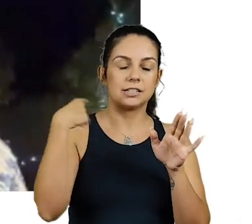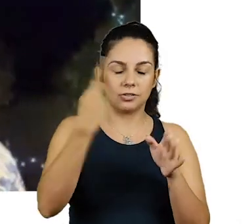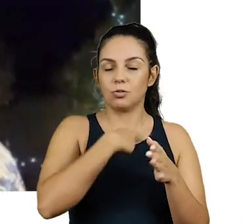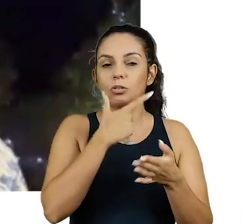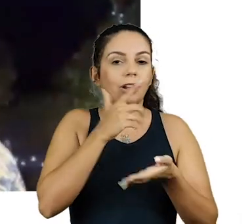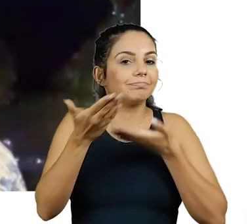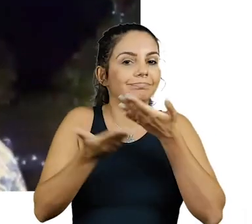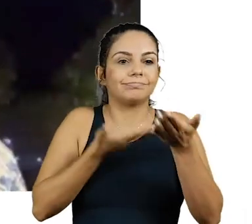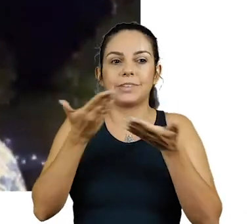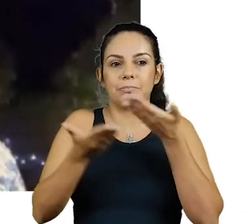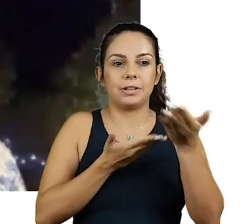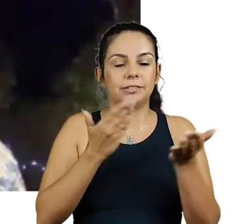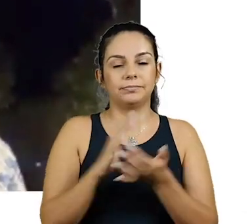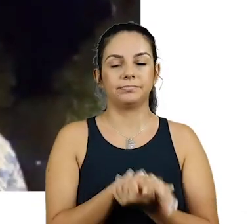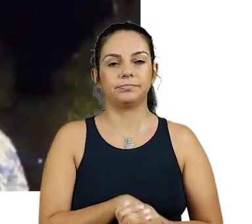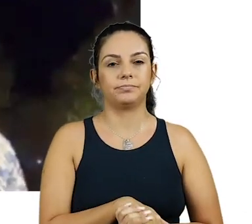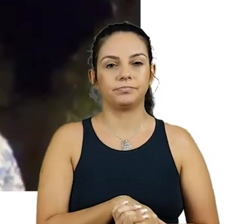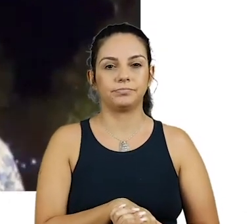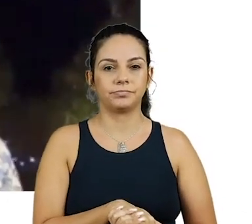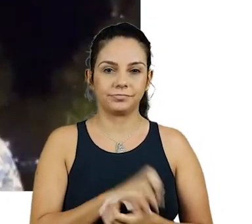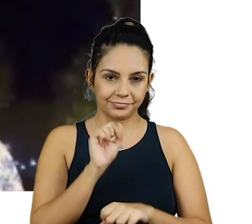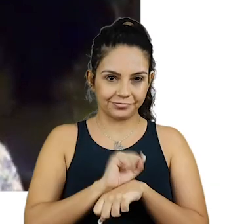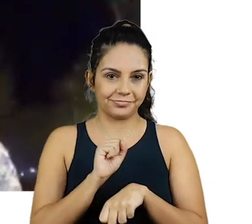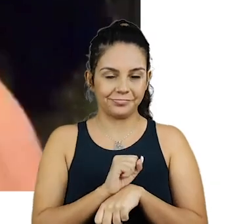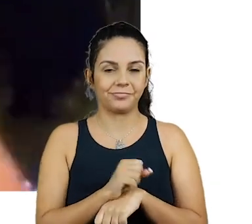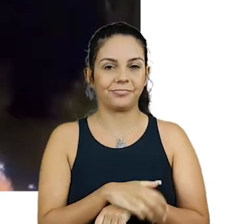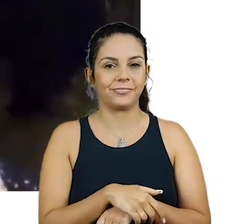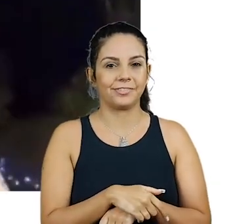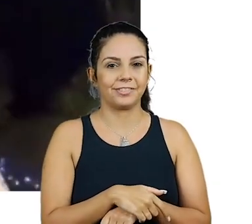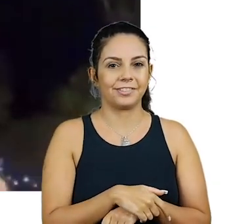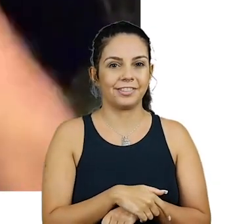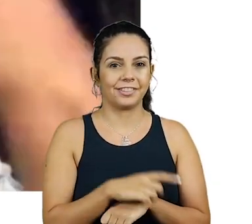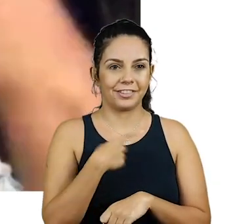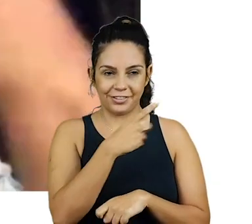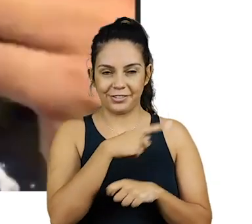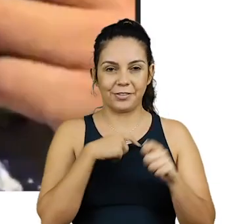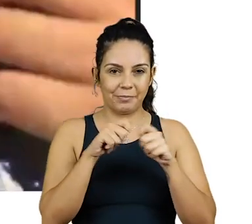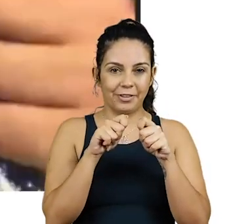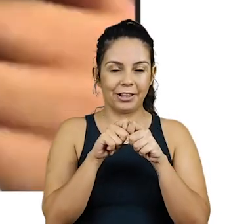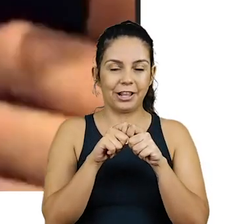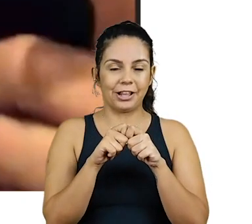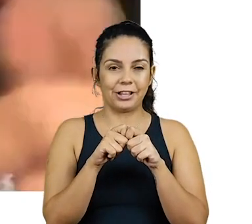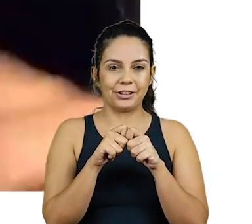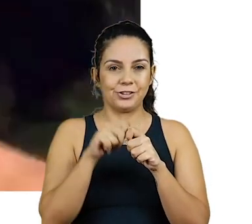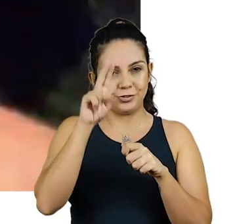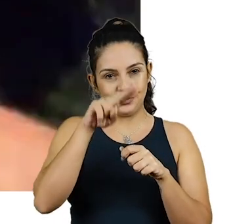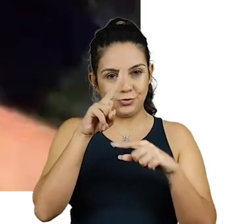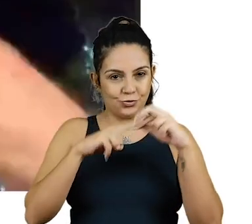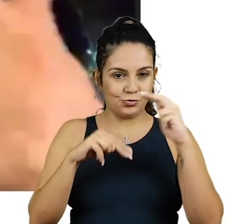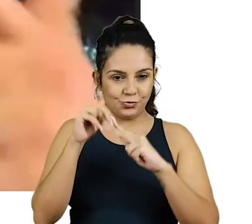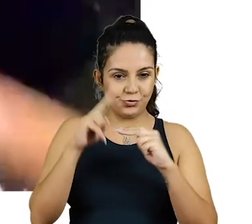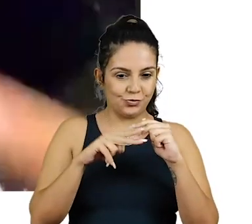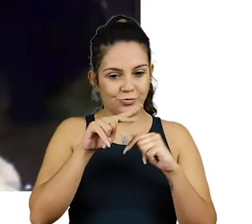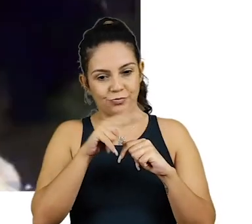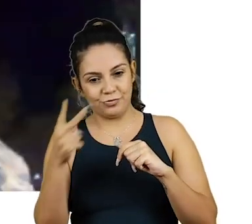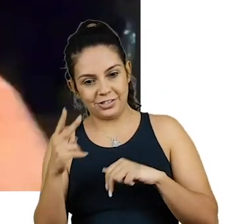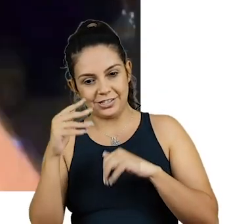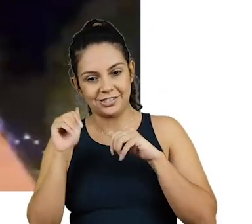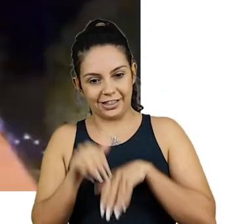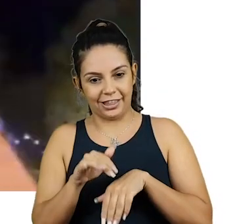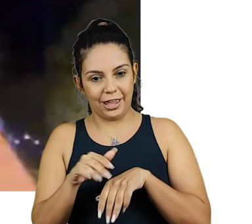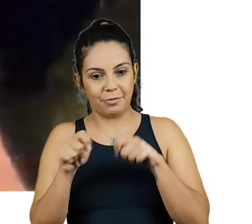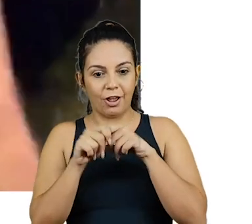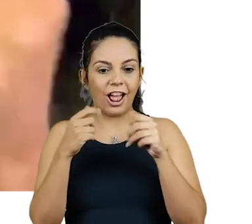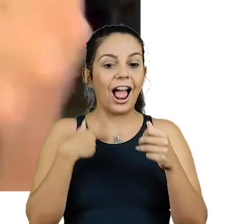dia, e vamos esperar, a gente estava fazia planos para junho, aí joguei os planos para